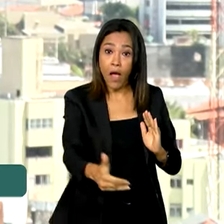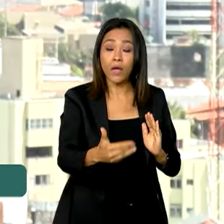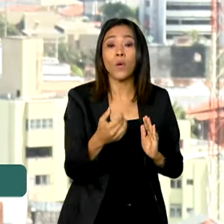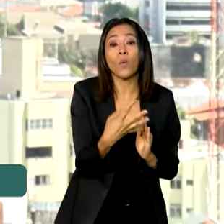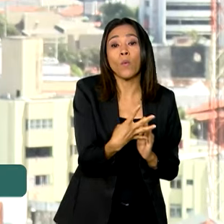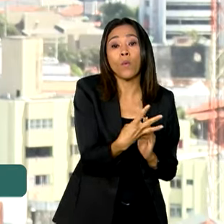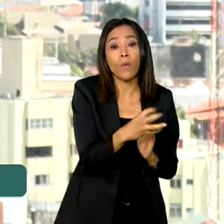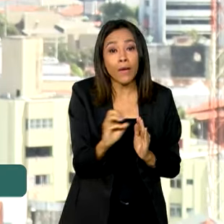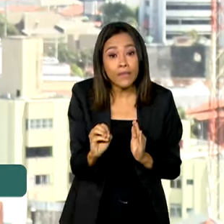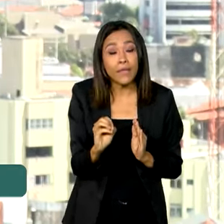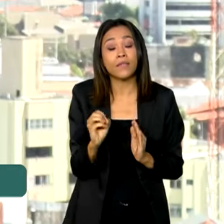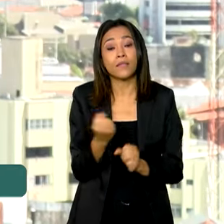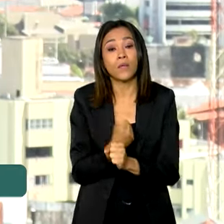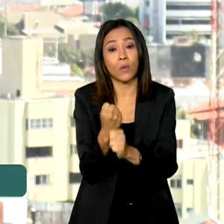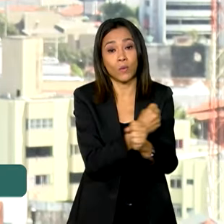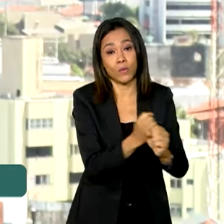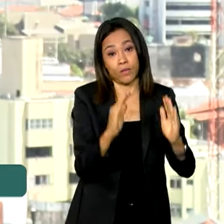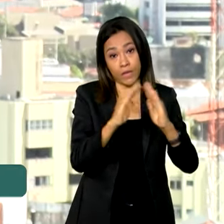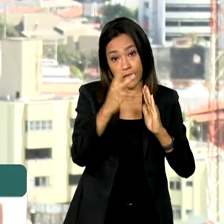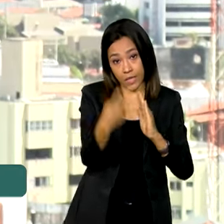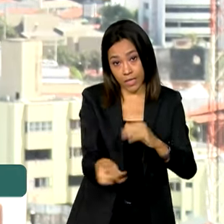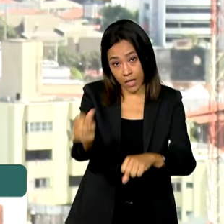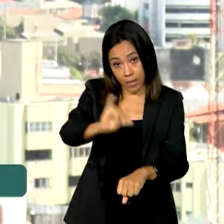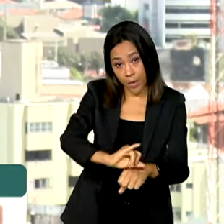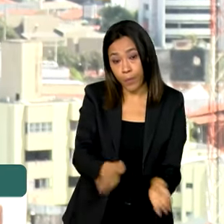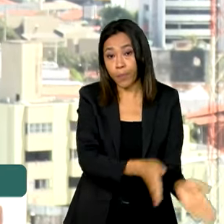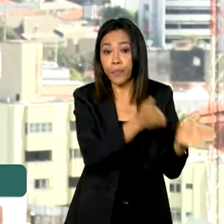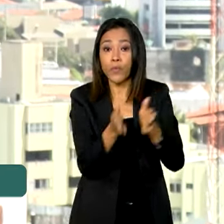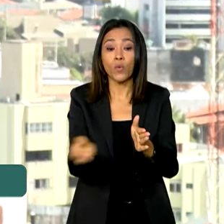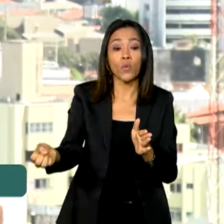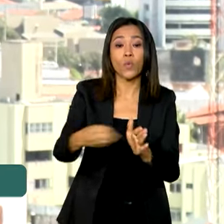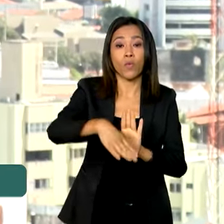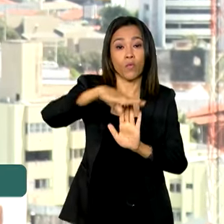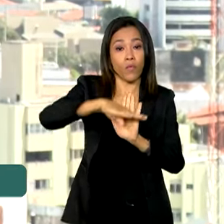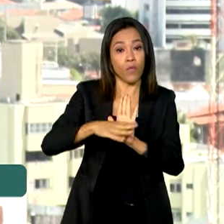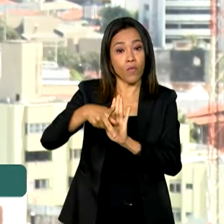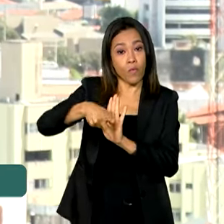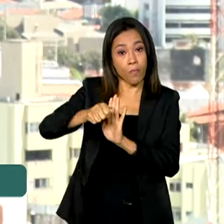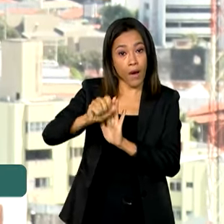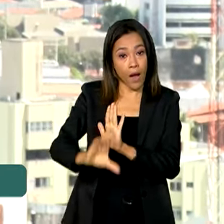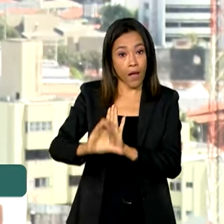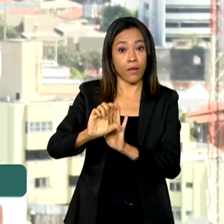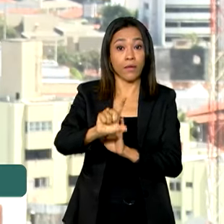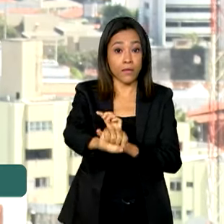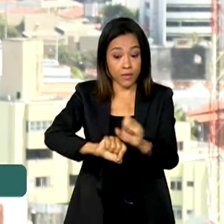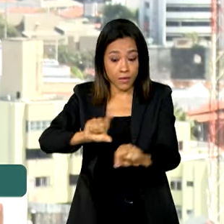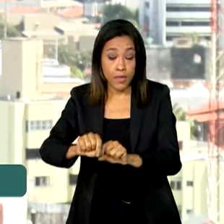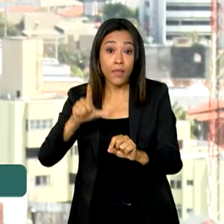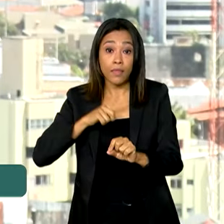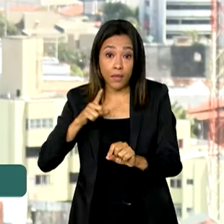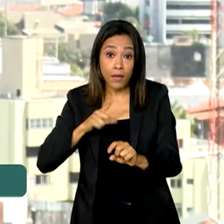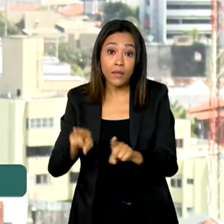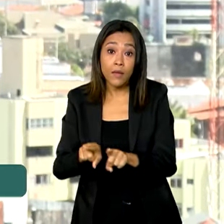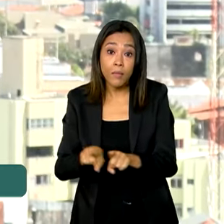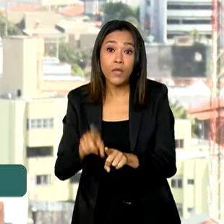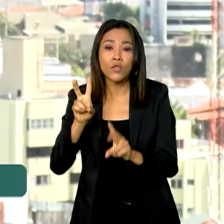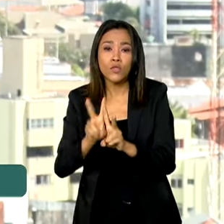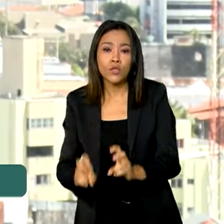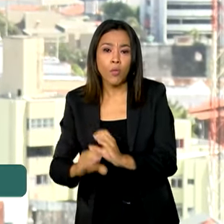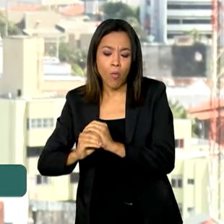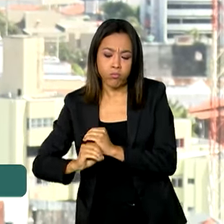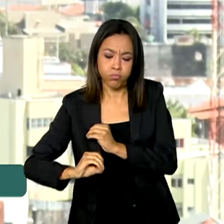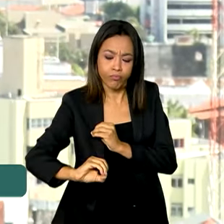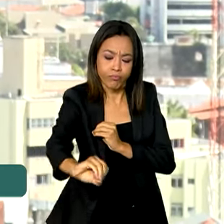400 moradias aqui em Natal. No novo PAC Seleções está prevista a implantação do sistema de esgotamento sanitário